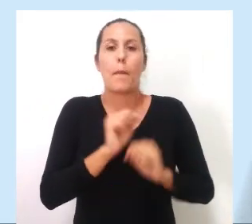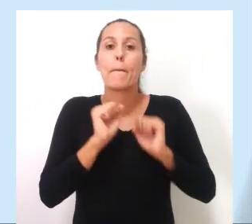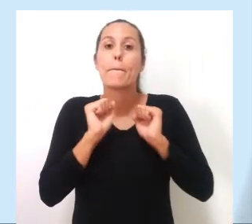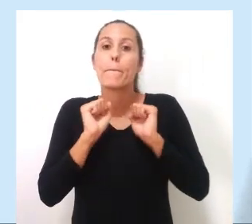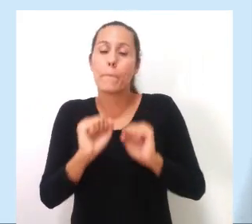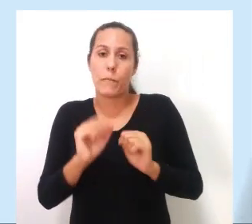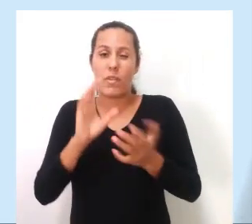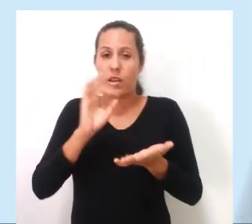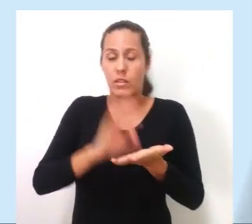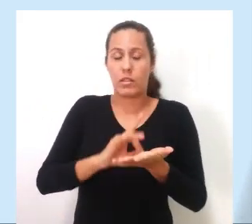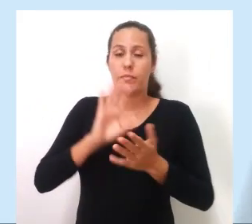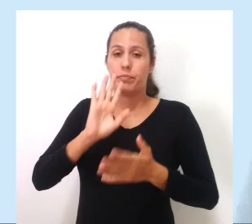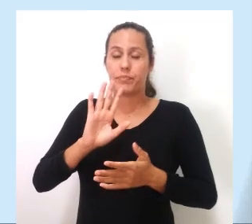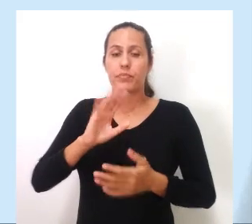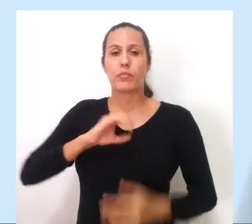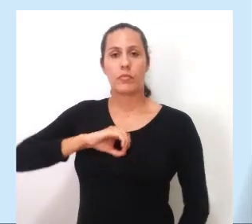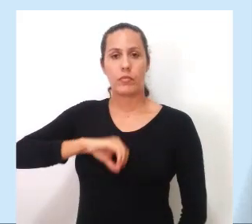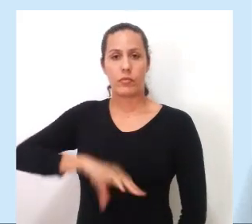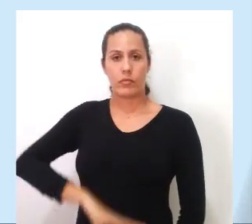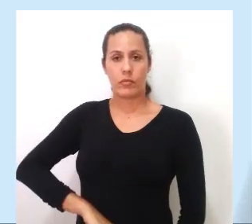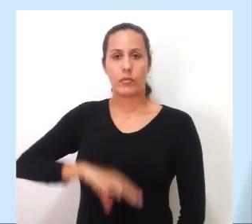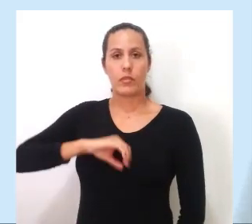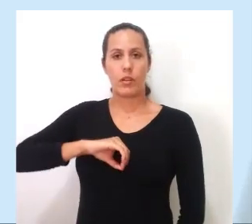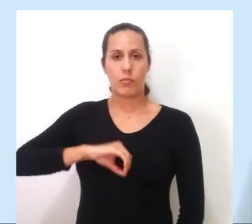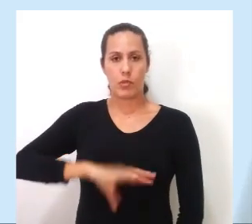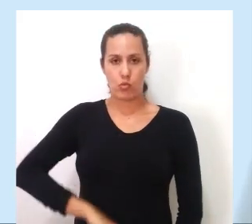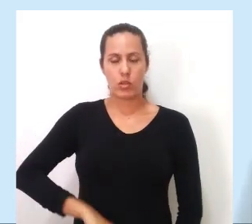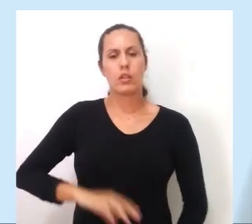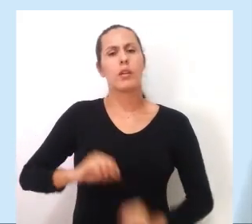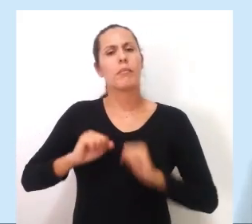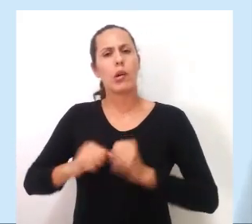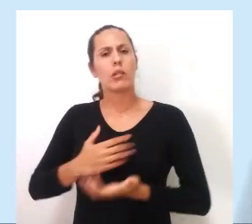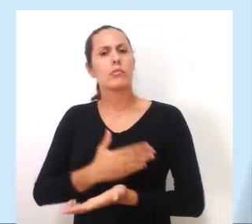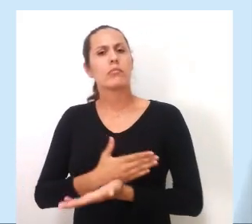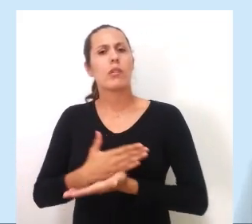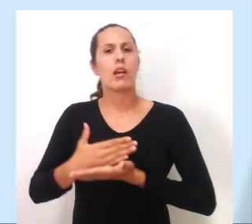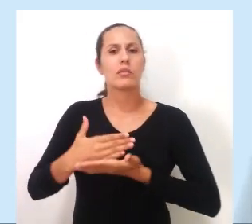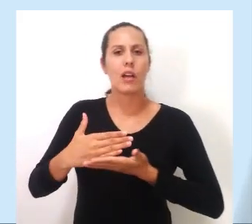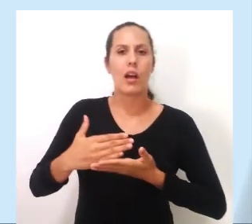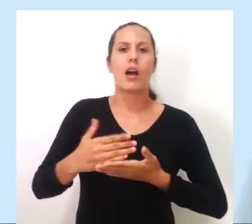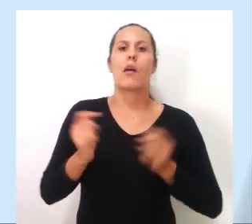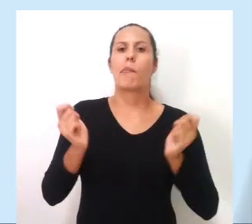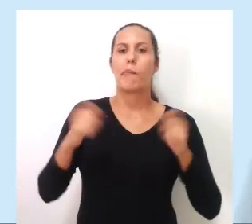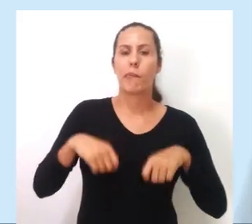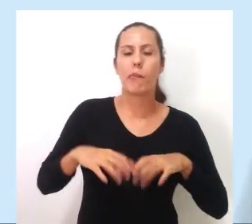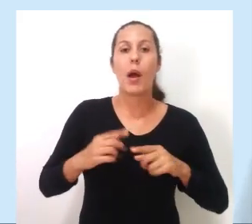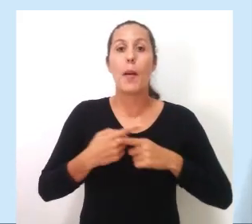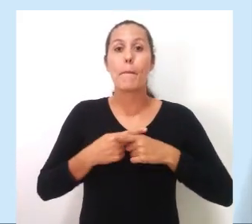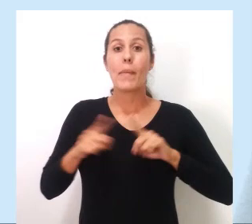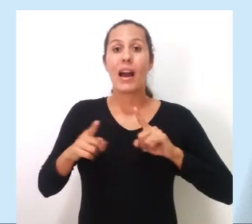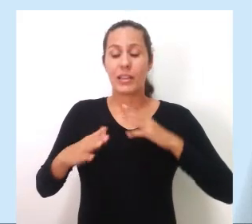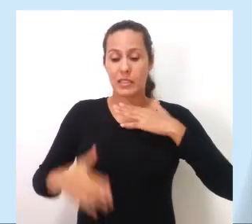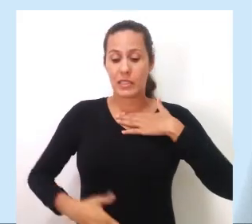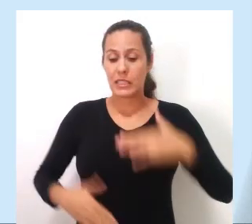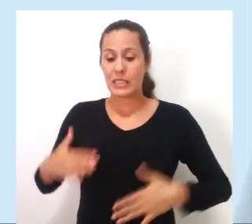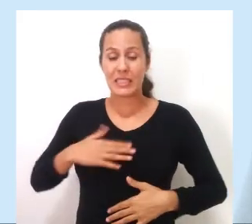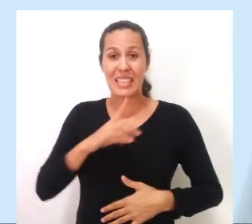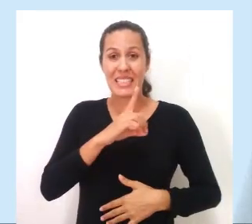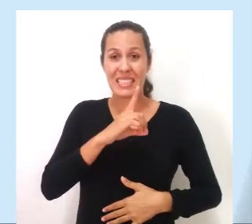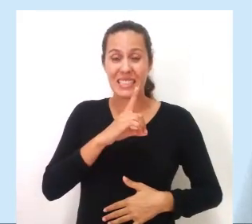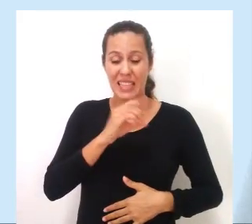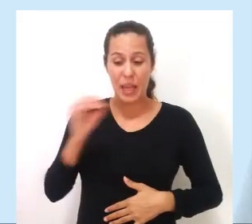primeira menstruação, o óvulo ele pode ser fecundado e pode gerar uma criança, mas o corpo